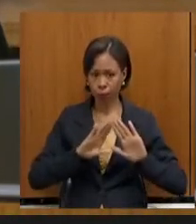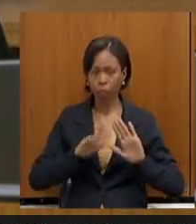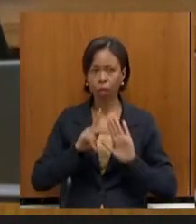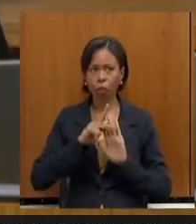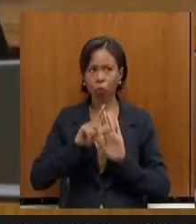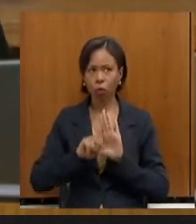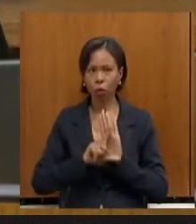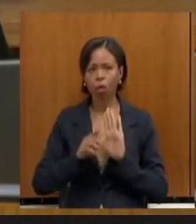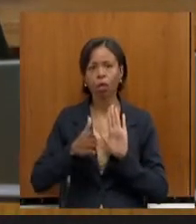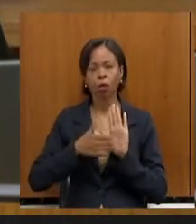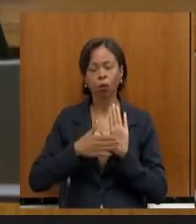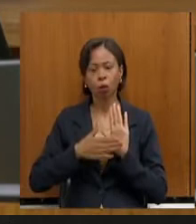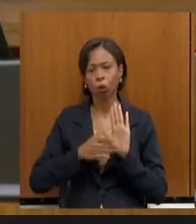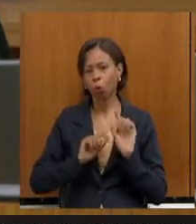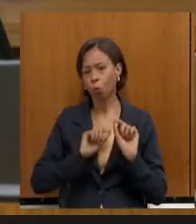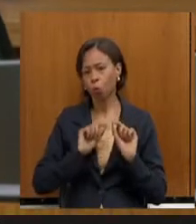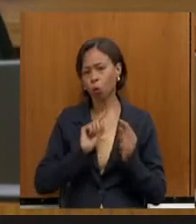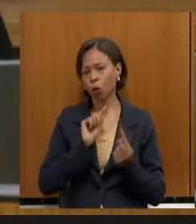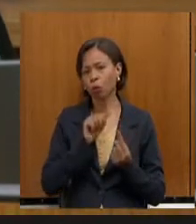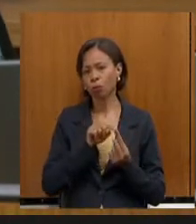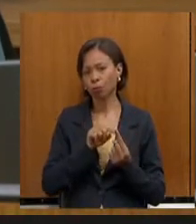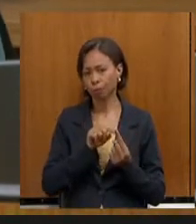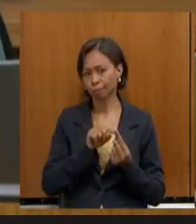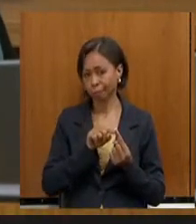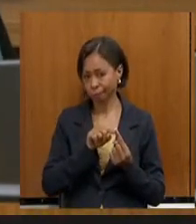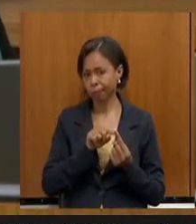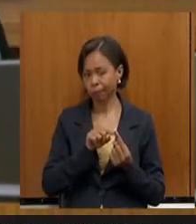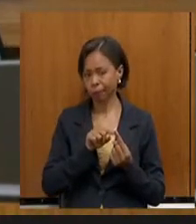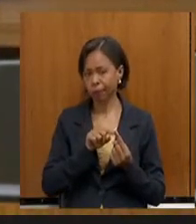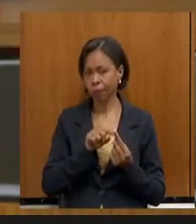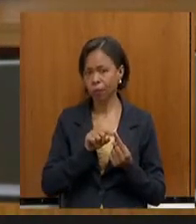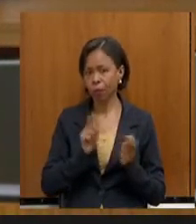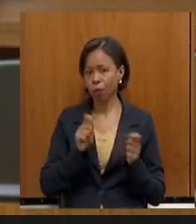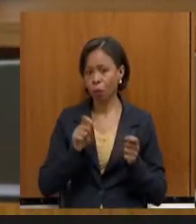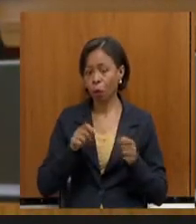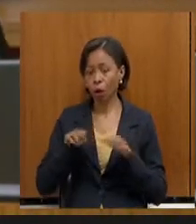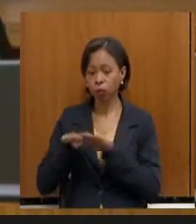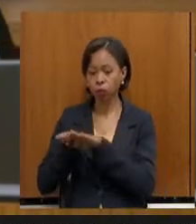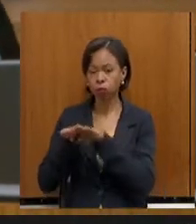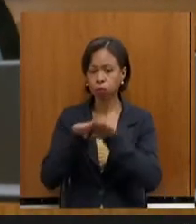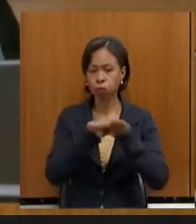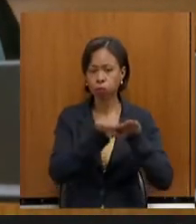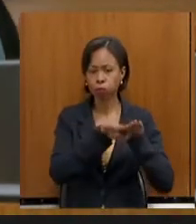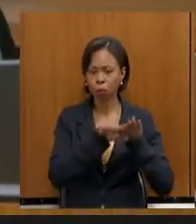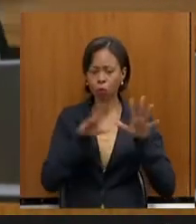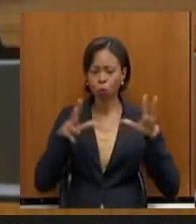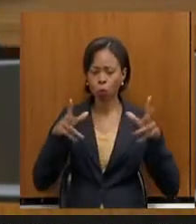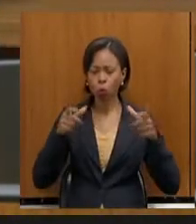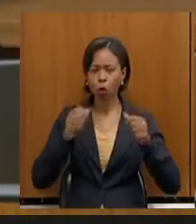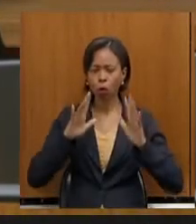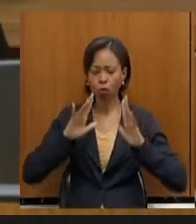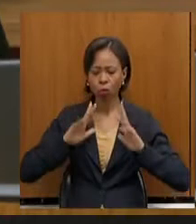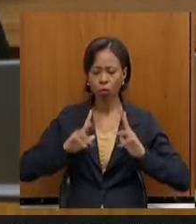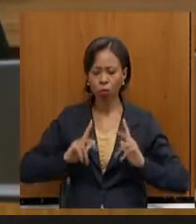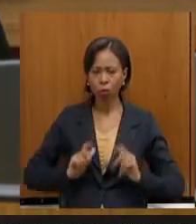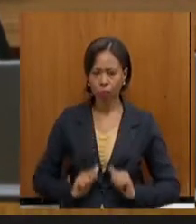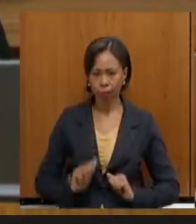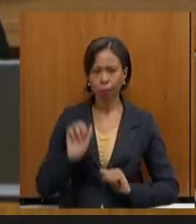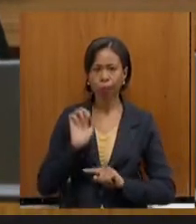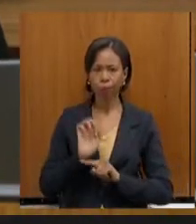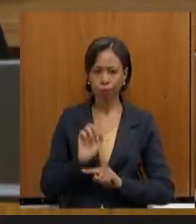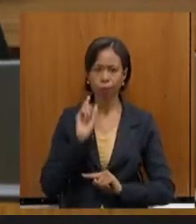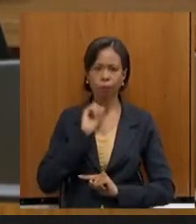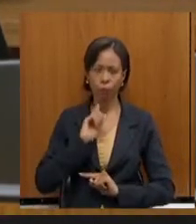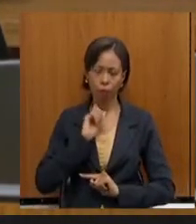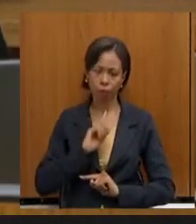né esse propósito de tornar viável a universalização do saneamento nosso estado e importante